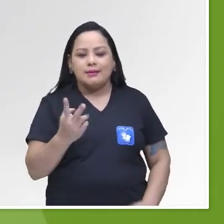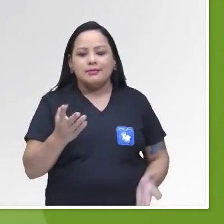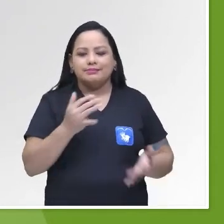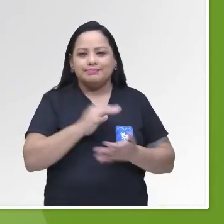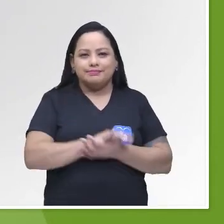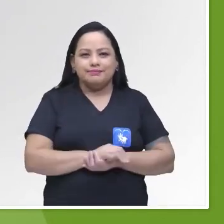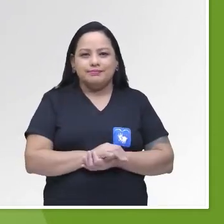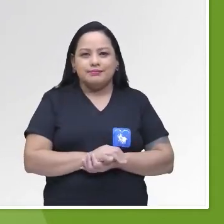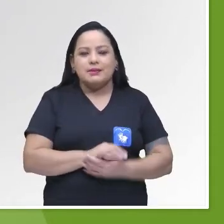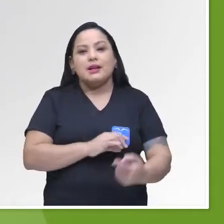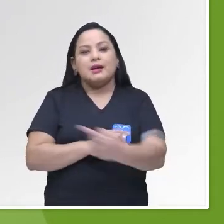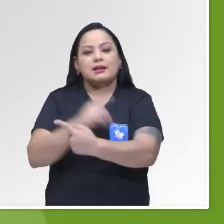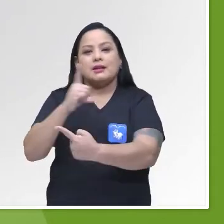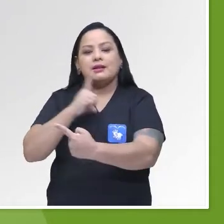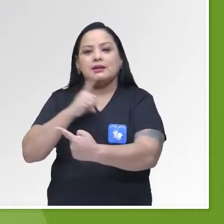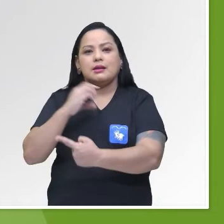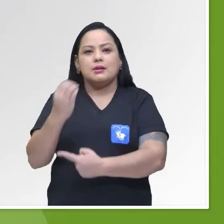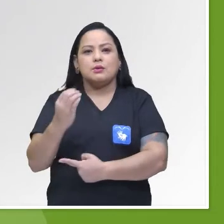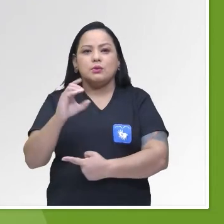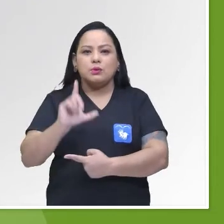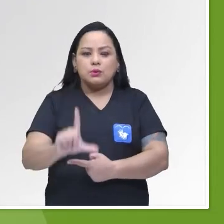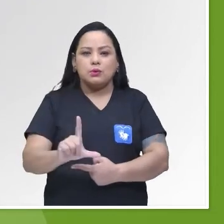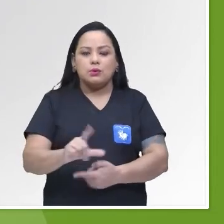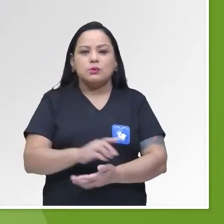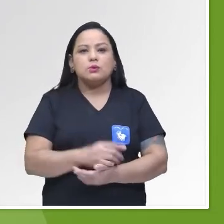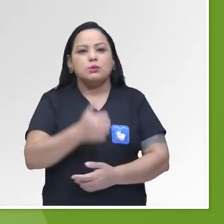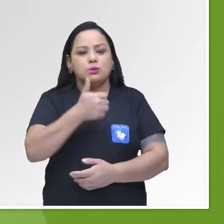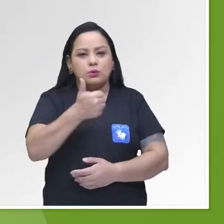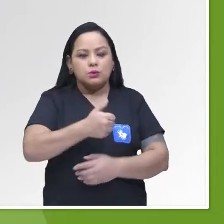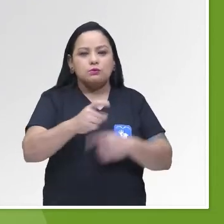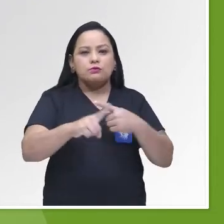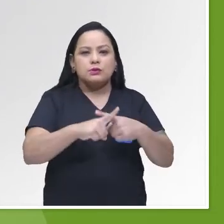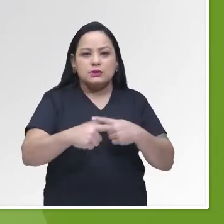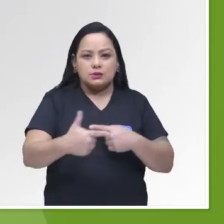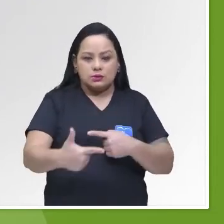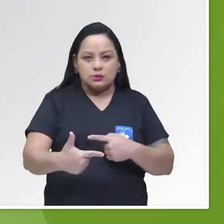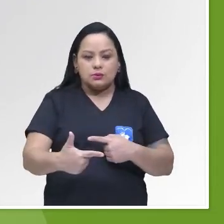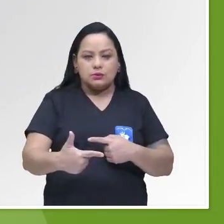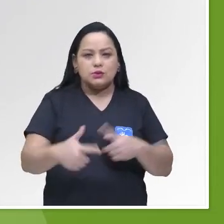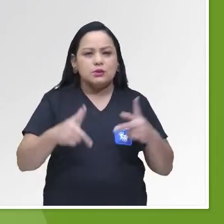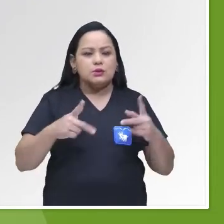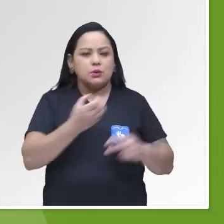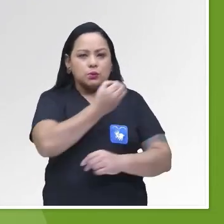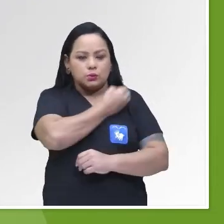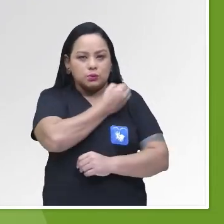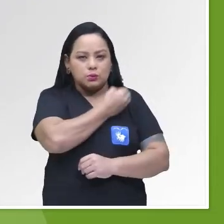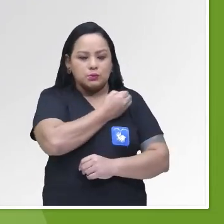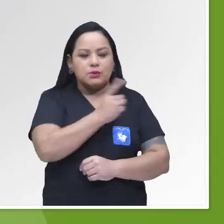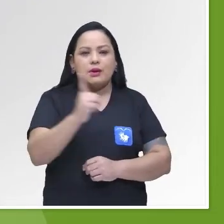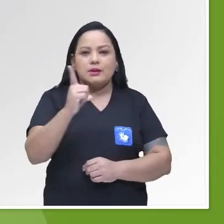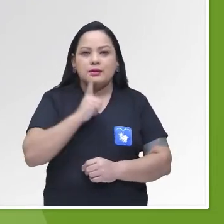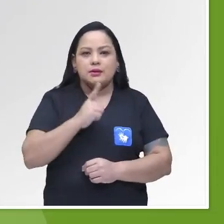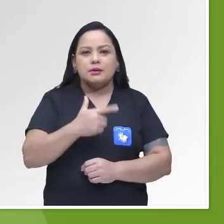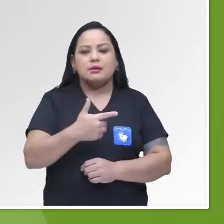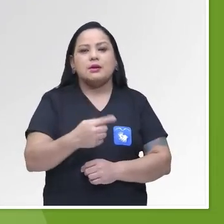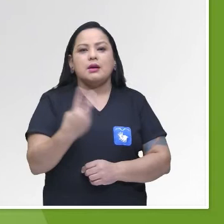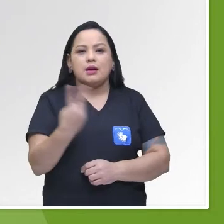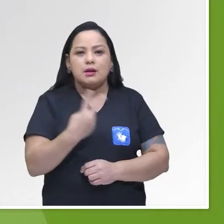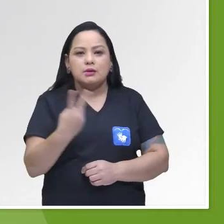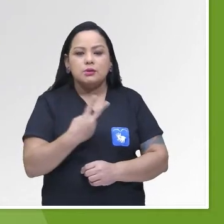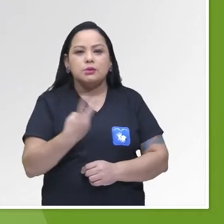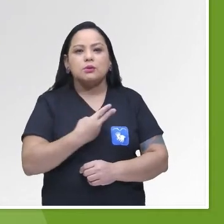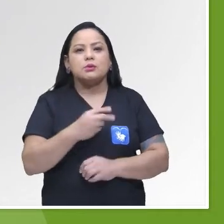cloro, correto? Eu tenho um átomo de cloro, 1 vezes 2, que é o coeficiente, aqui eu vou ter 2 átomos de